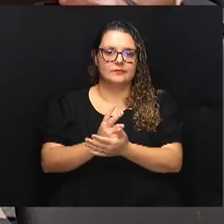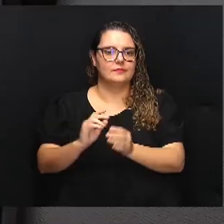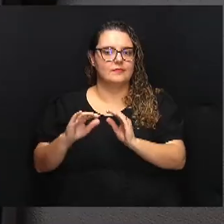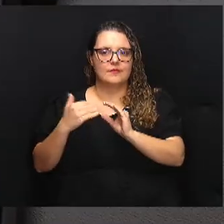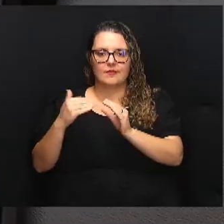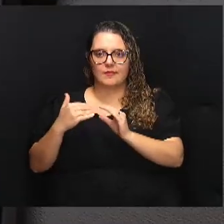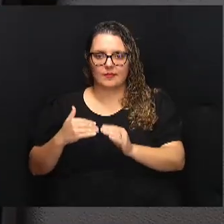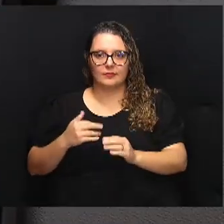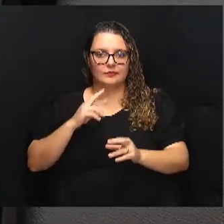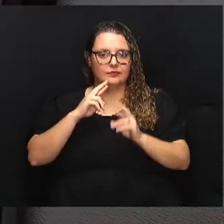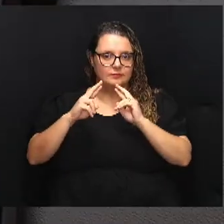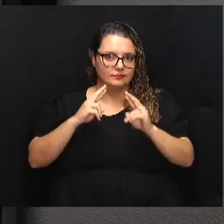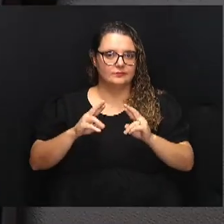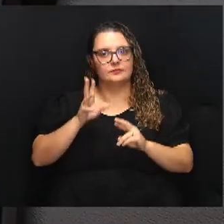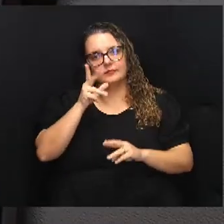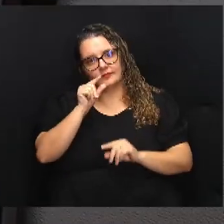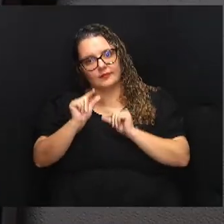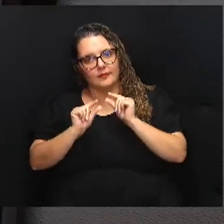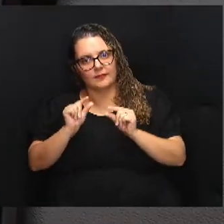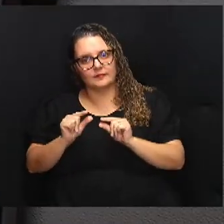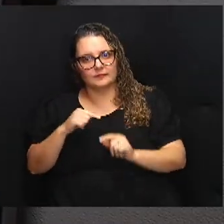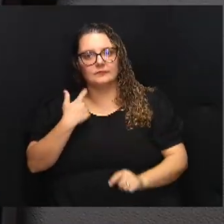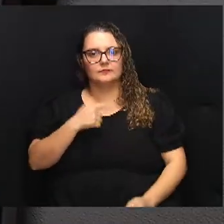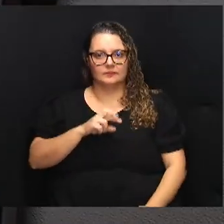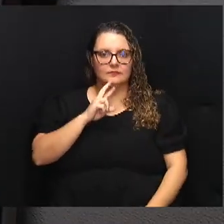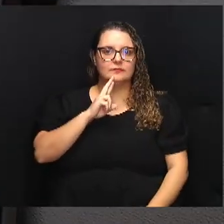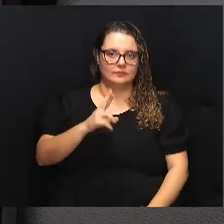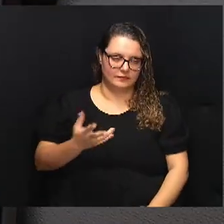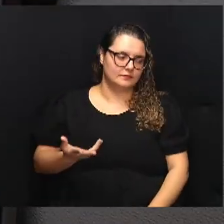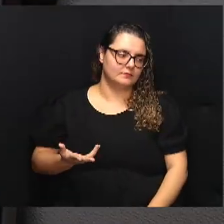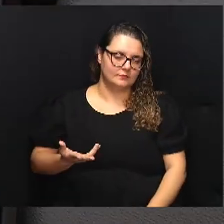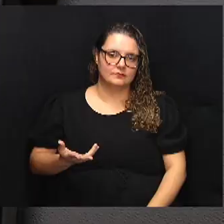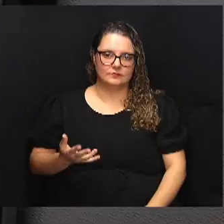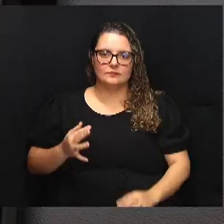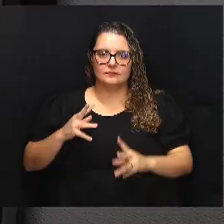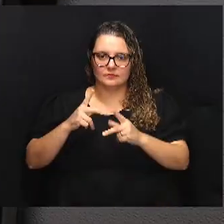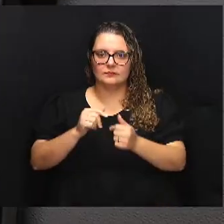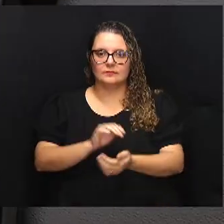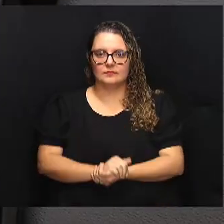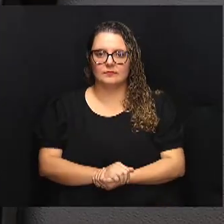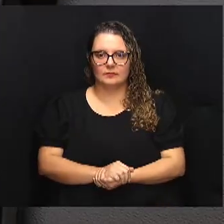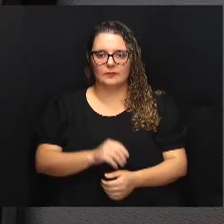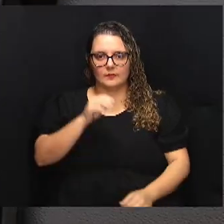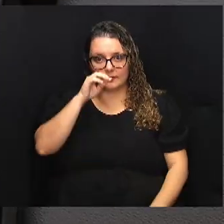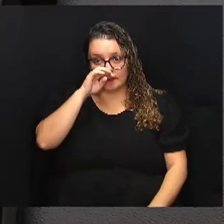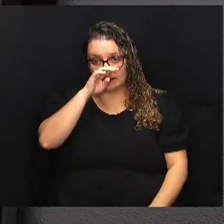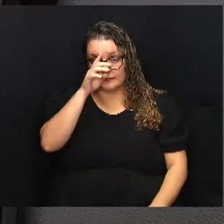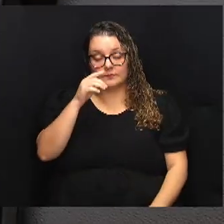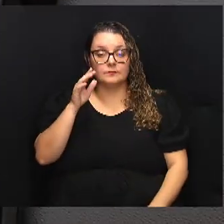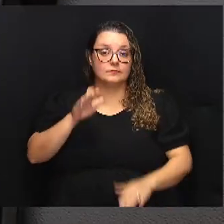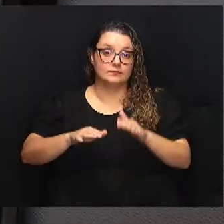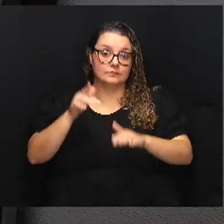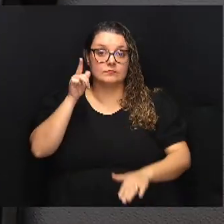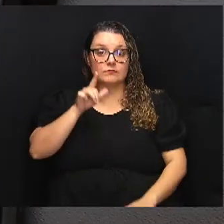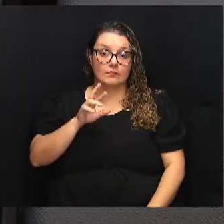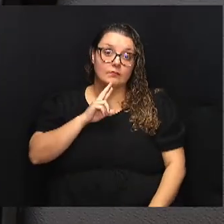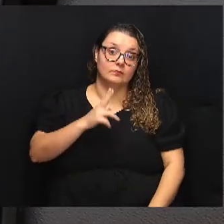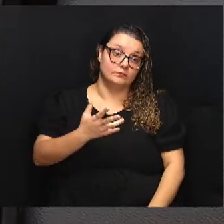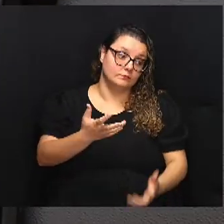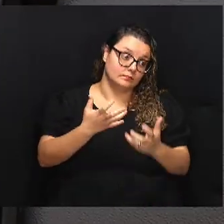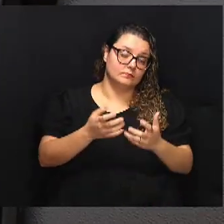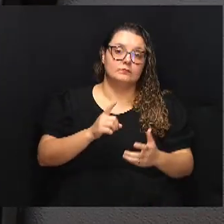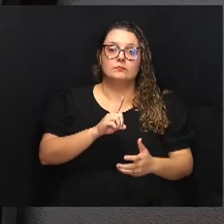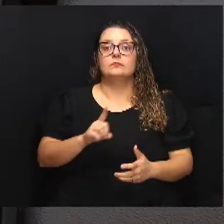mensagem lá, a gente responde, demora um pouquinho, mas a gente responde todo mundo, Às vezes a gente não consegue dar a resposta que a pessoa queria, mas não fica